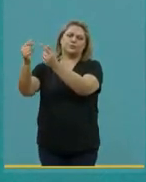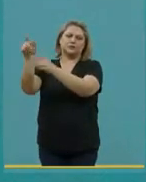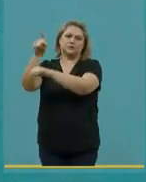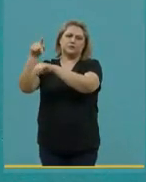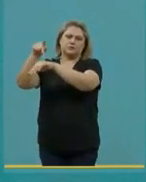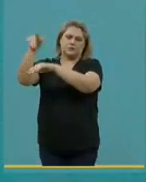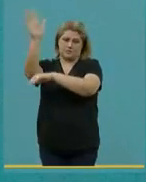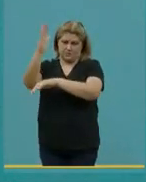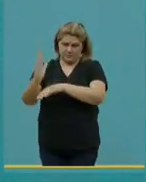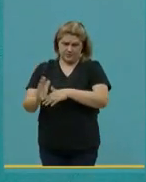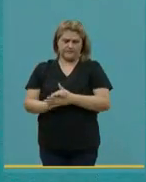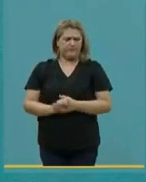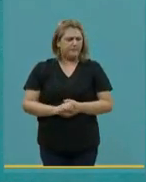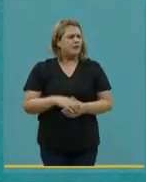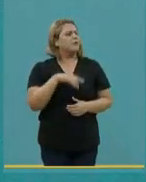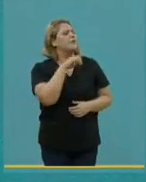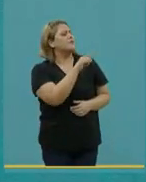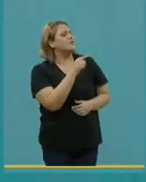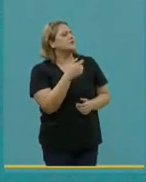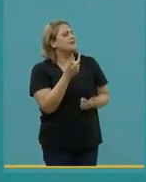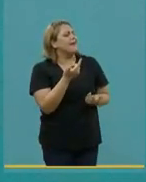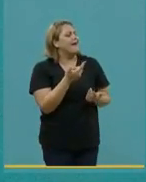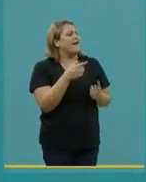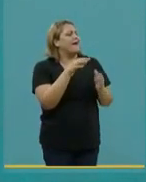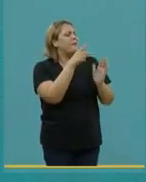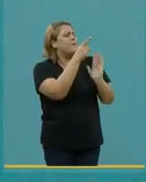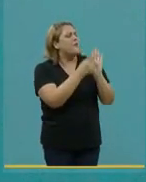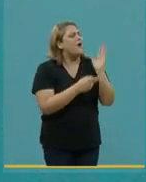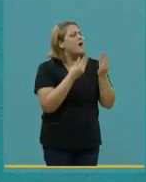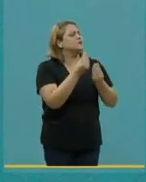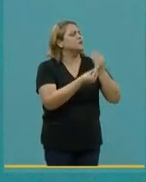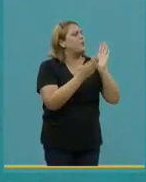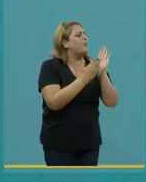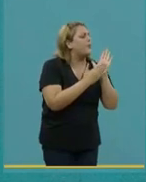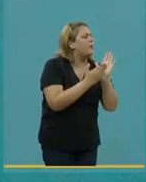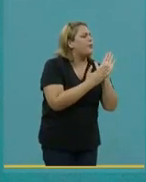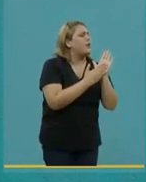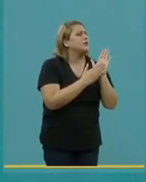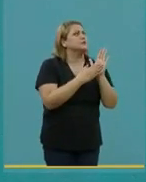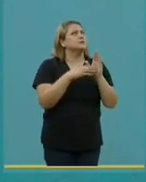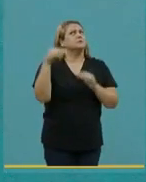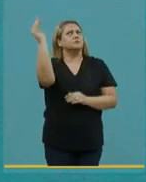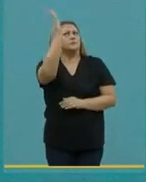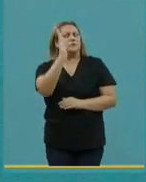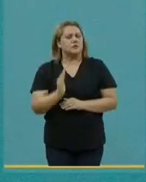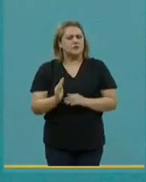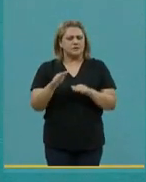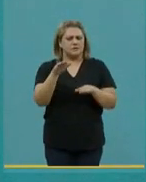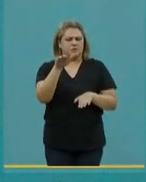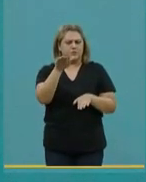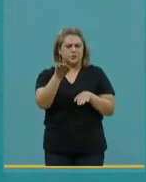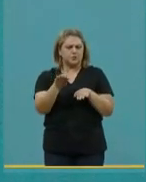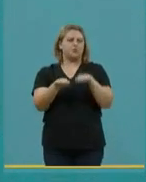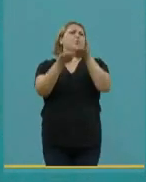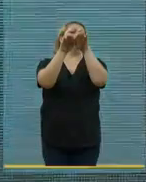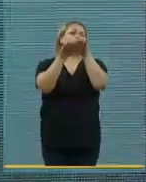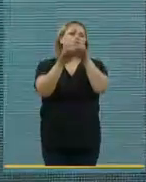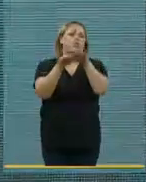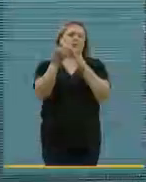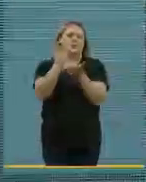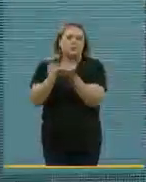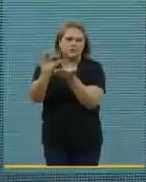a desigualdade social no brasil e melhor distribuir a renda nacional